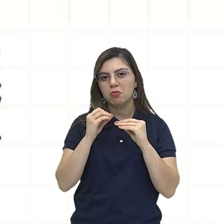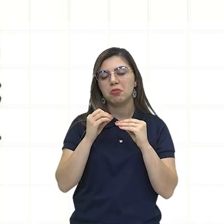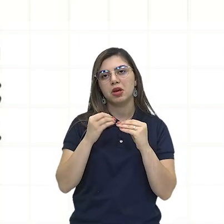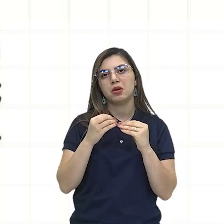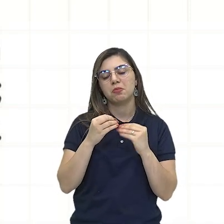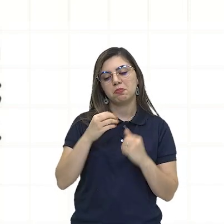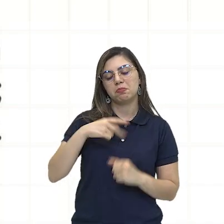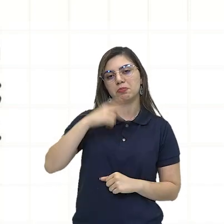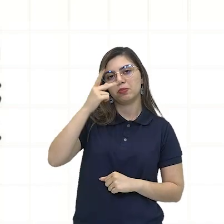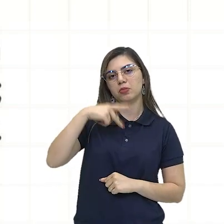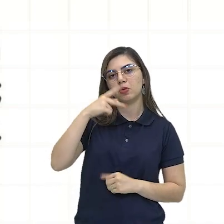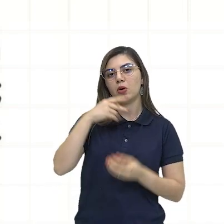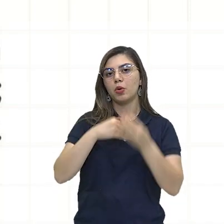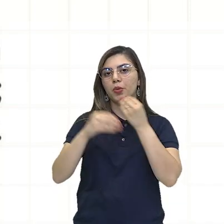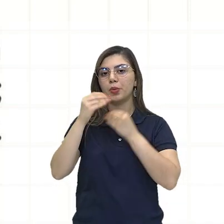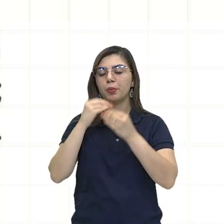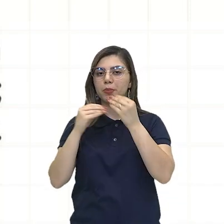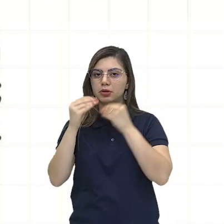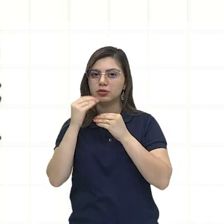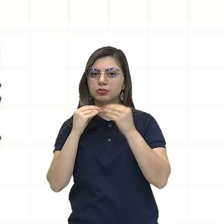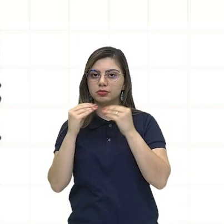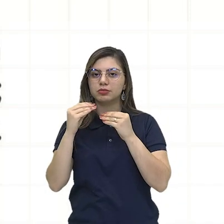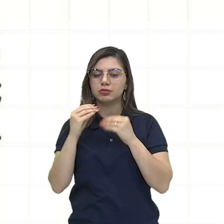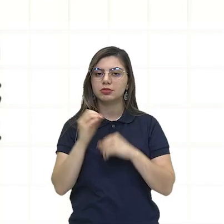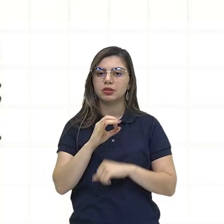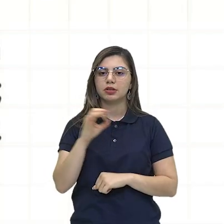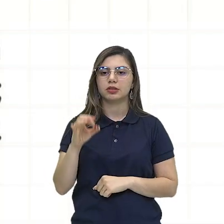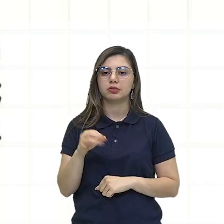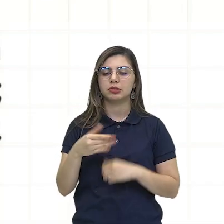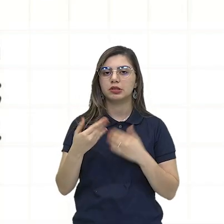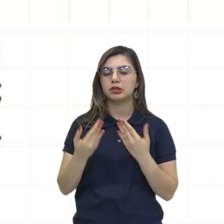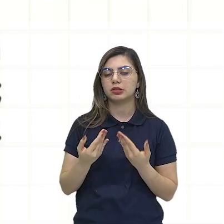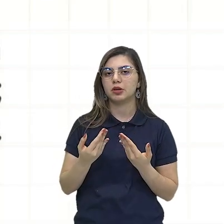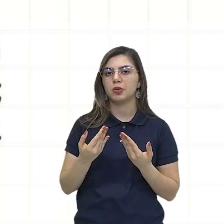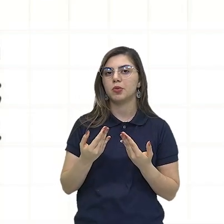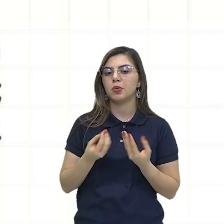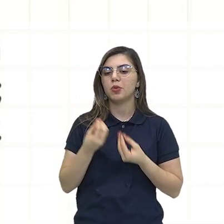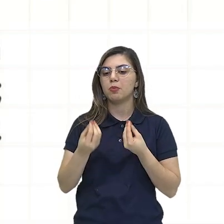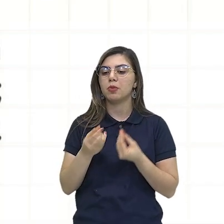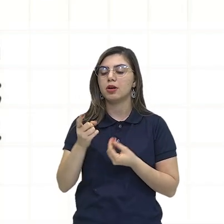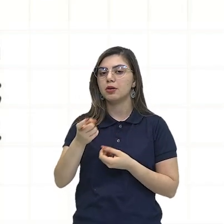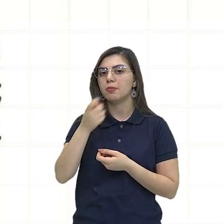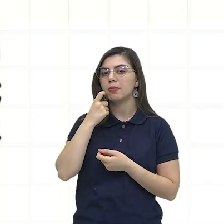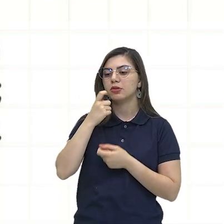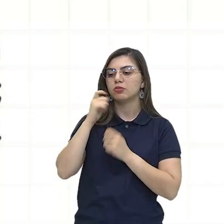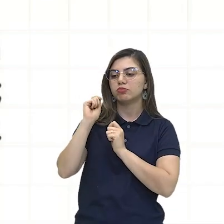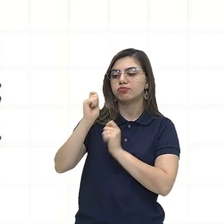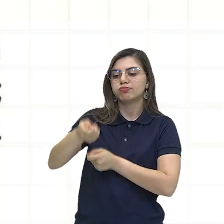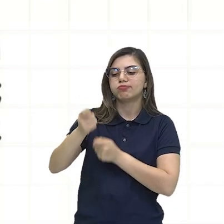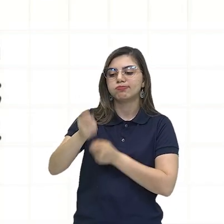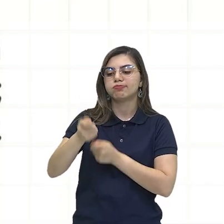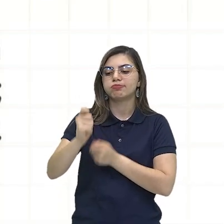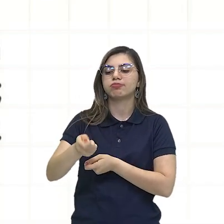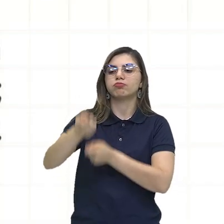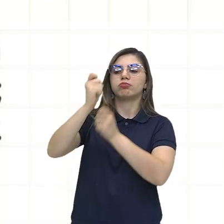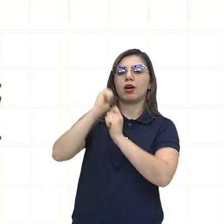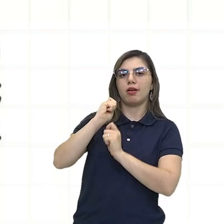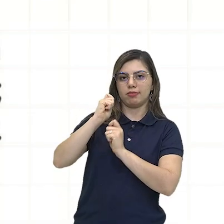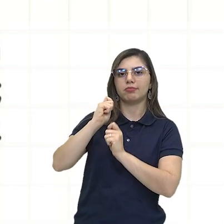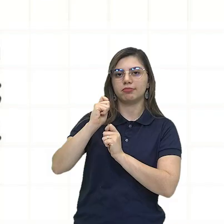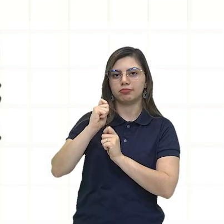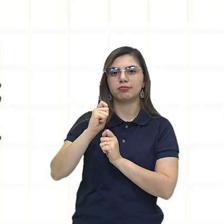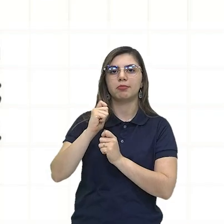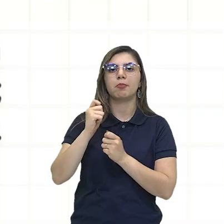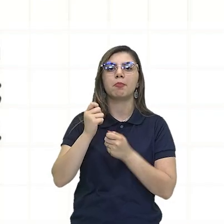de subsistência, ou seja, retirar essa pesca, esse animal, do seu